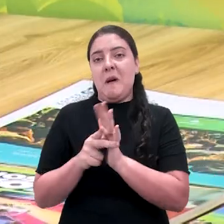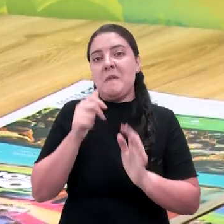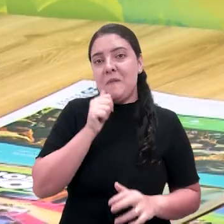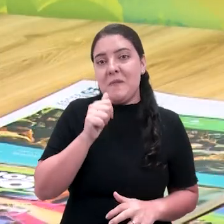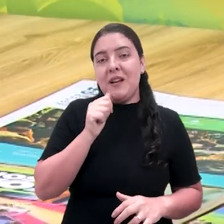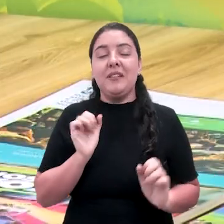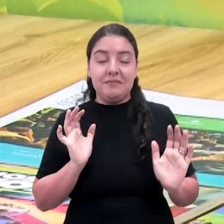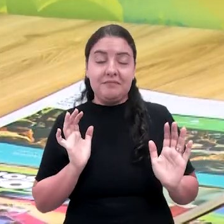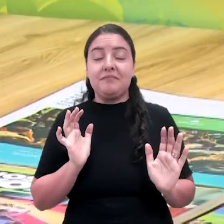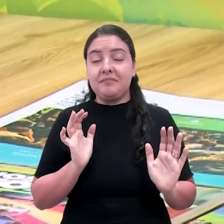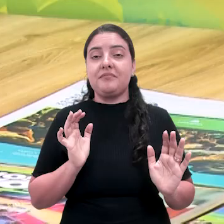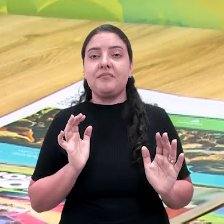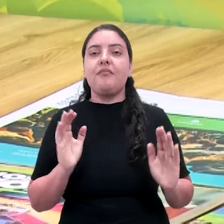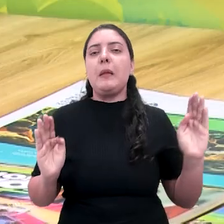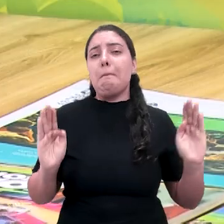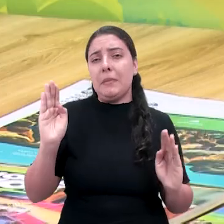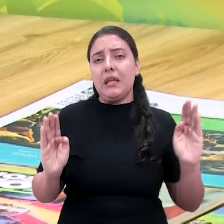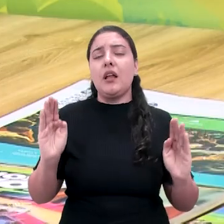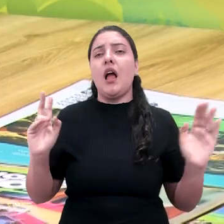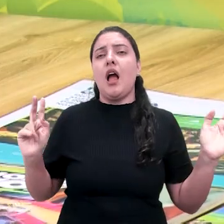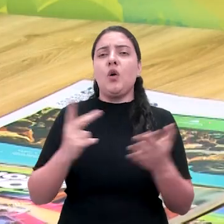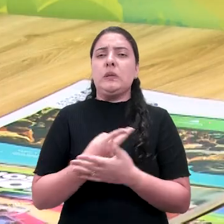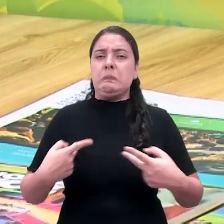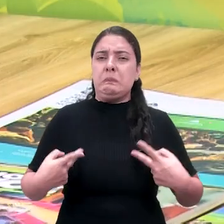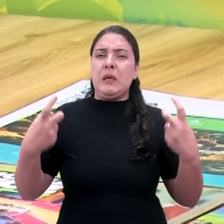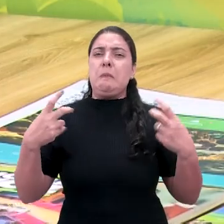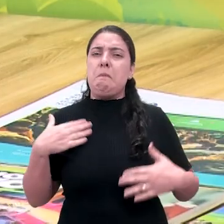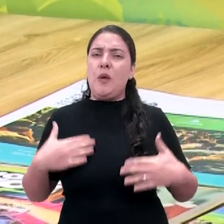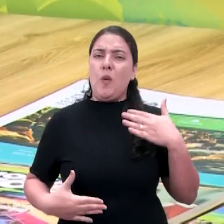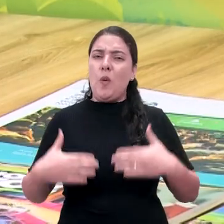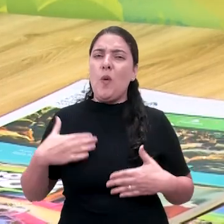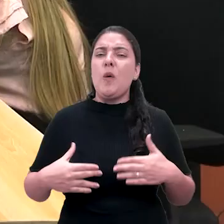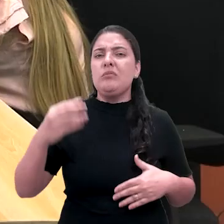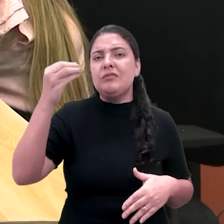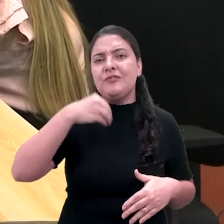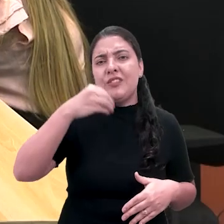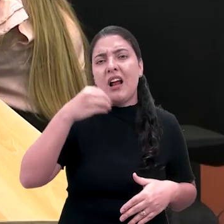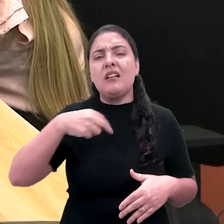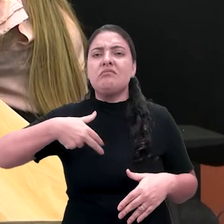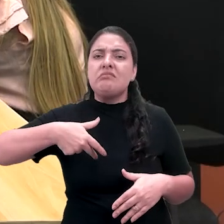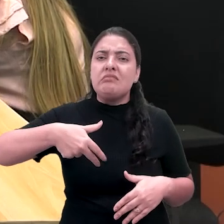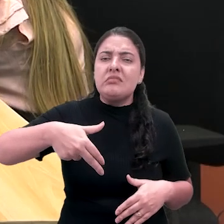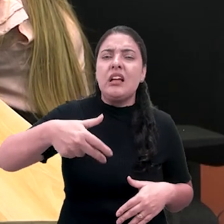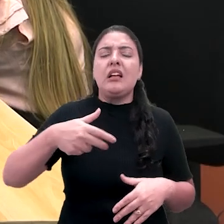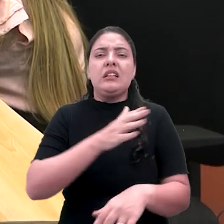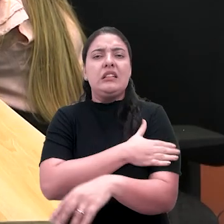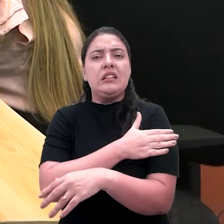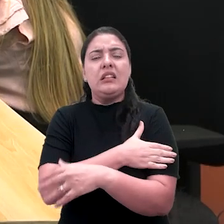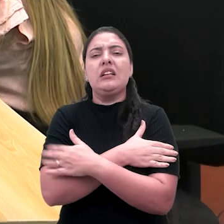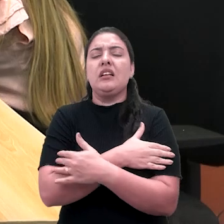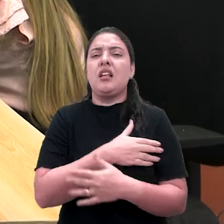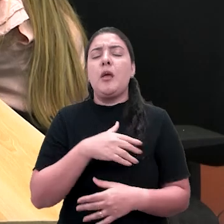muito puxada. E durante essa rotina eu fui percebendo cada vez mais enfraquecendo as pernas e os braços. Eu tinha dificuldade de subir